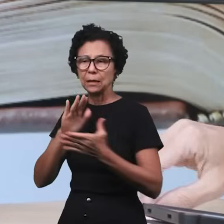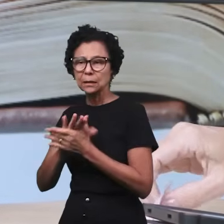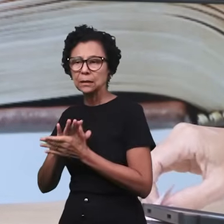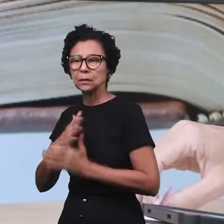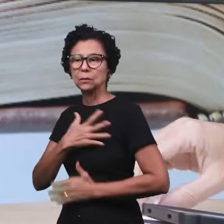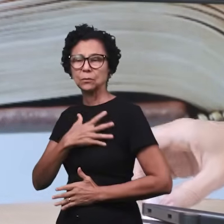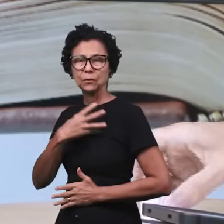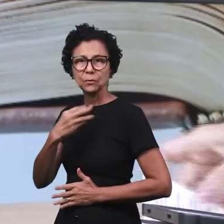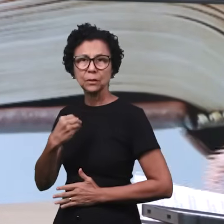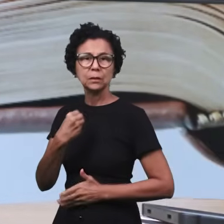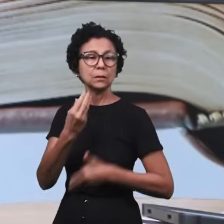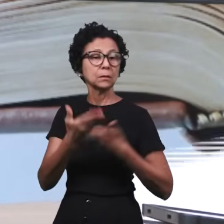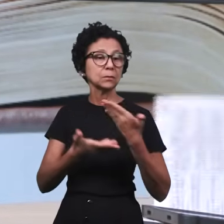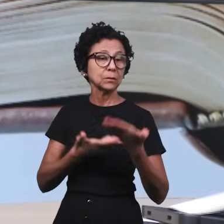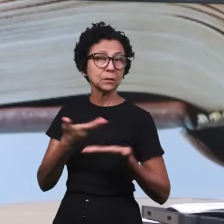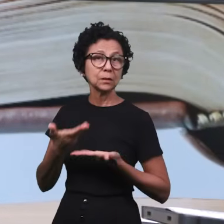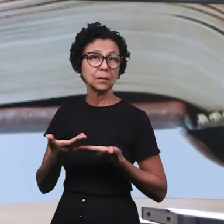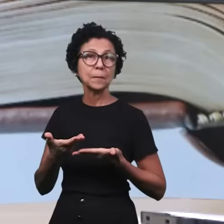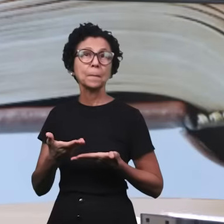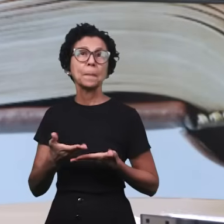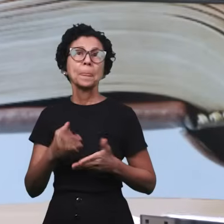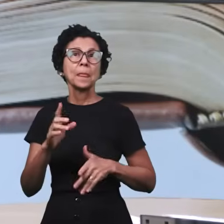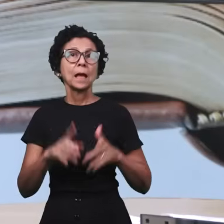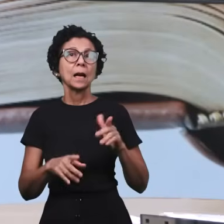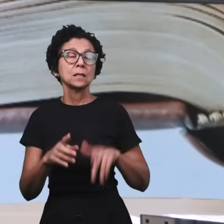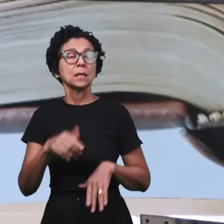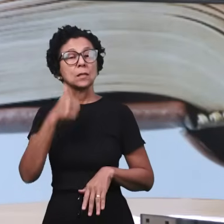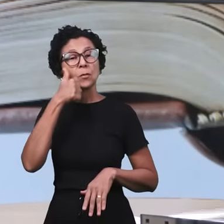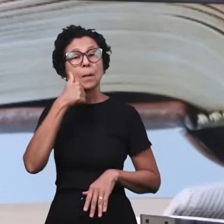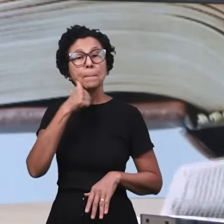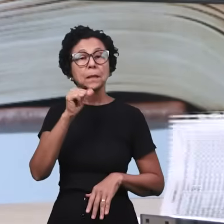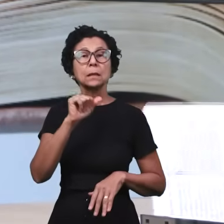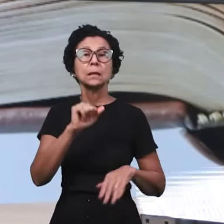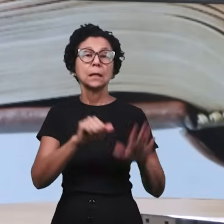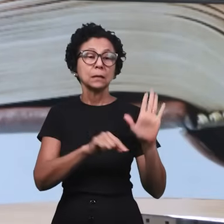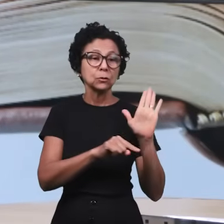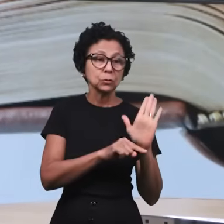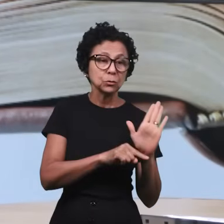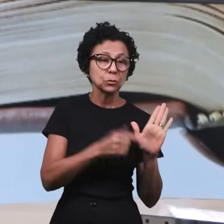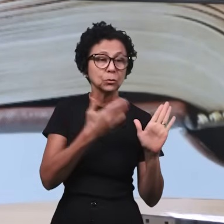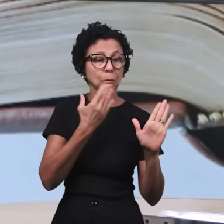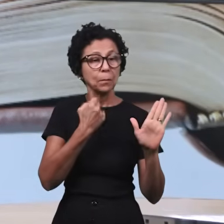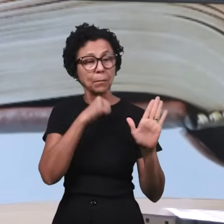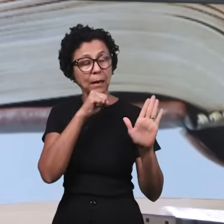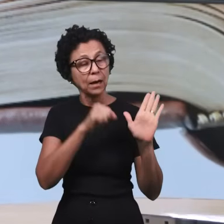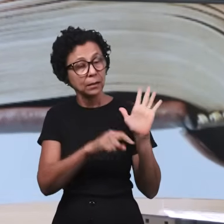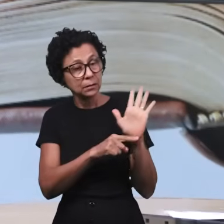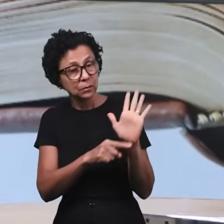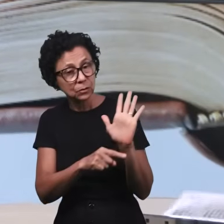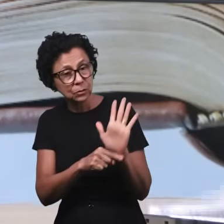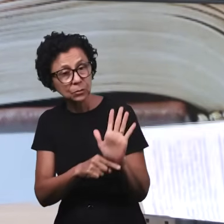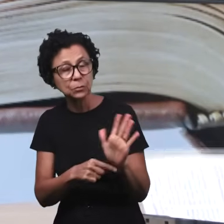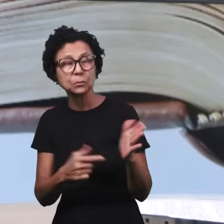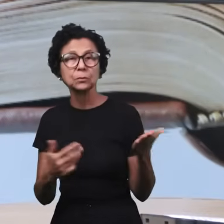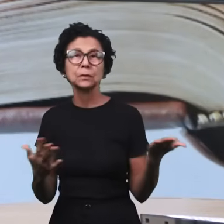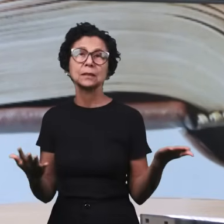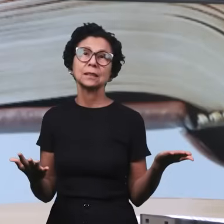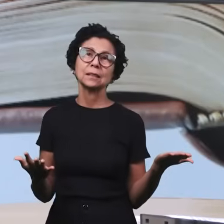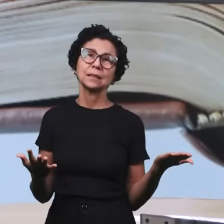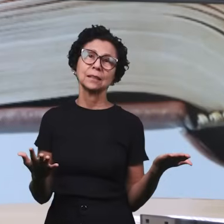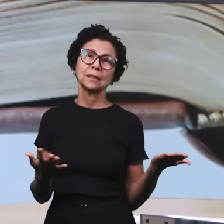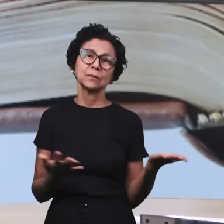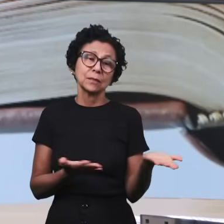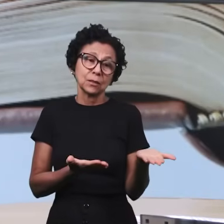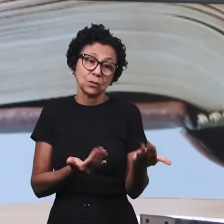cuidando dos filhos, às vezes ajudando uma mãe, ajudando um pai, quando você ainda é nova, mas